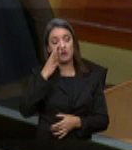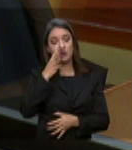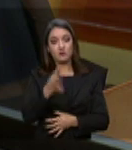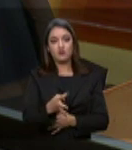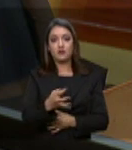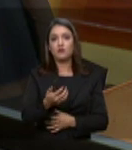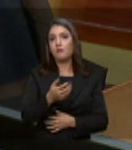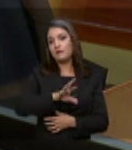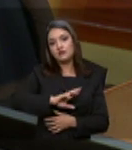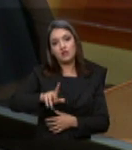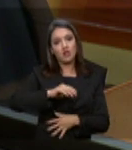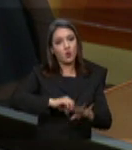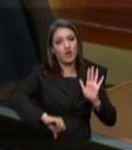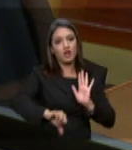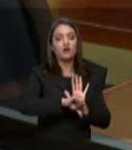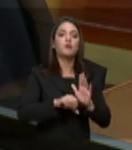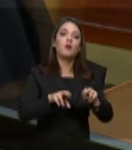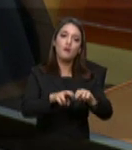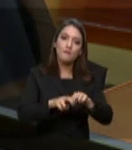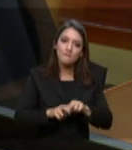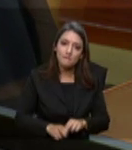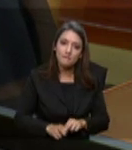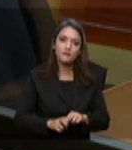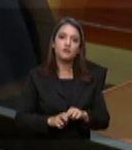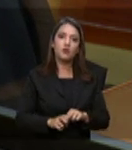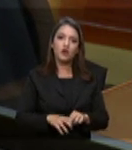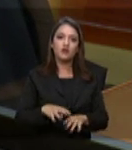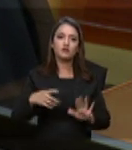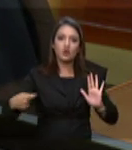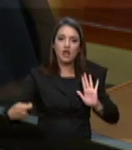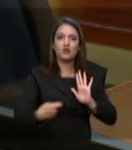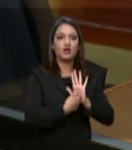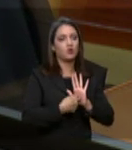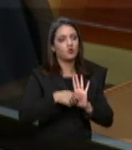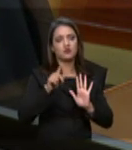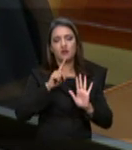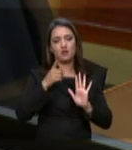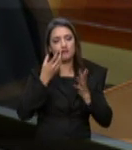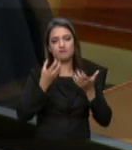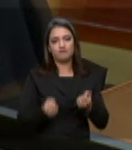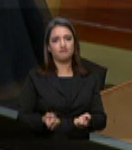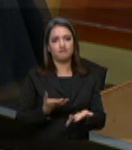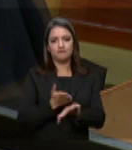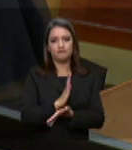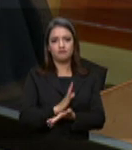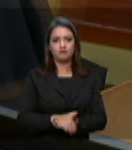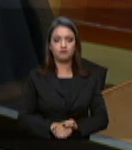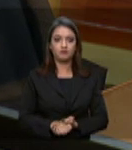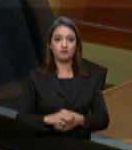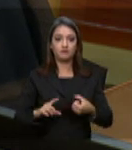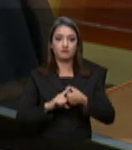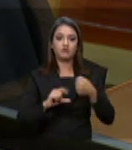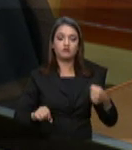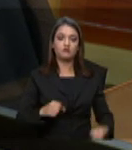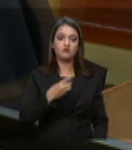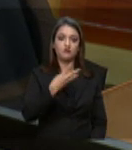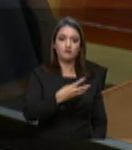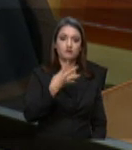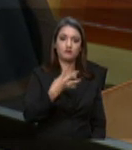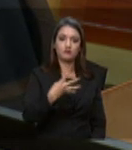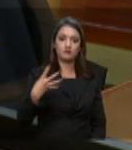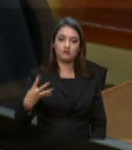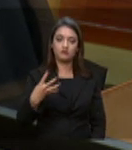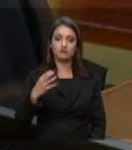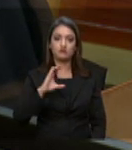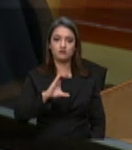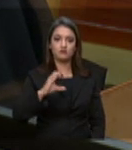vislumbro cometimento de crime razão pela qual julgo improcedente a denúncia nesse aspecto o quanto artigo 344